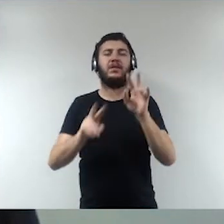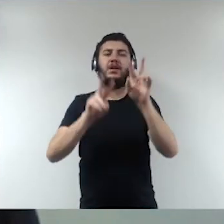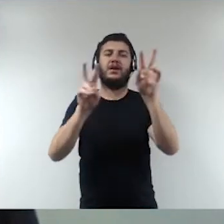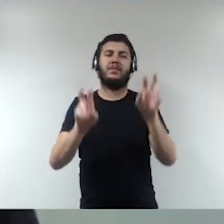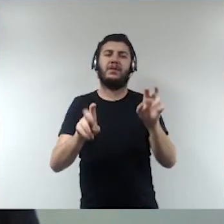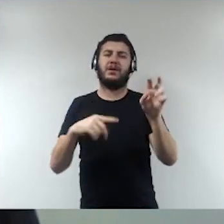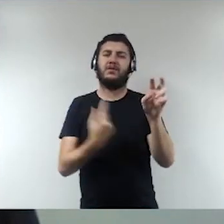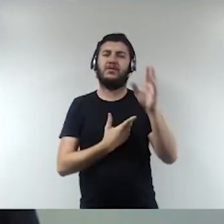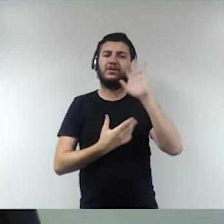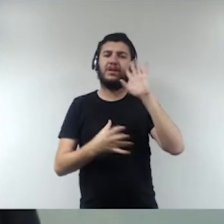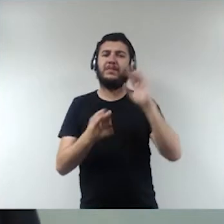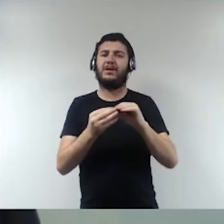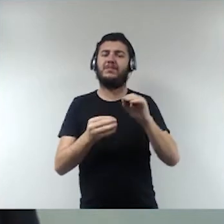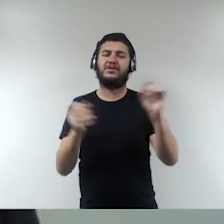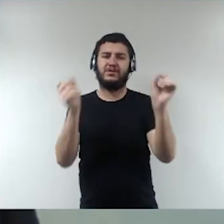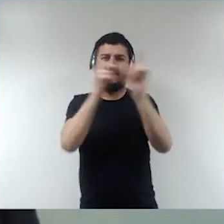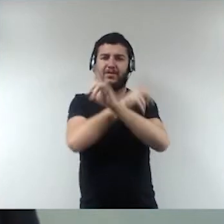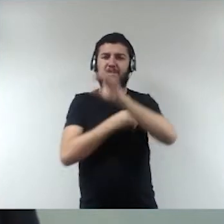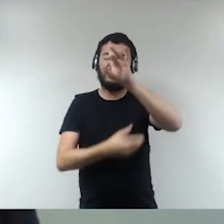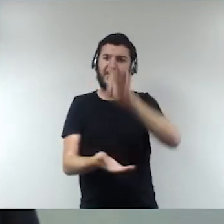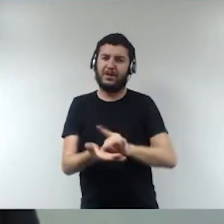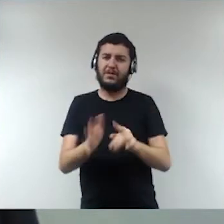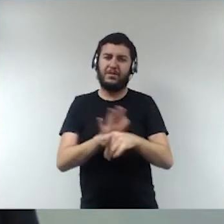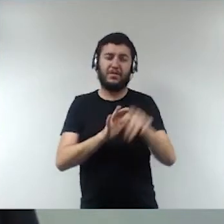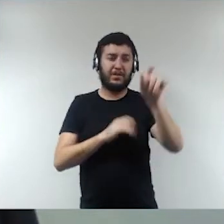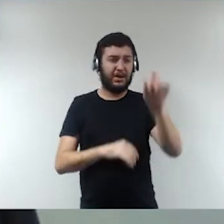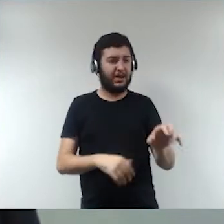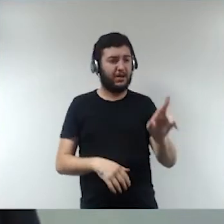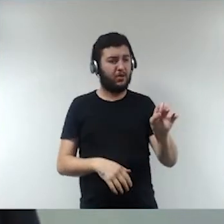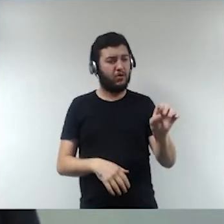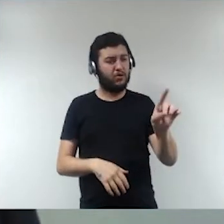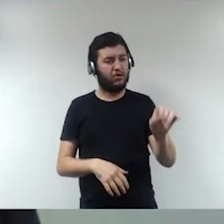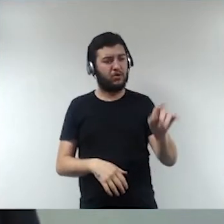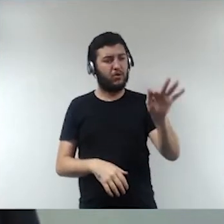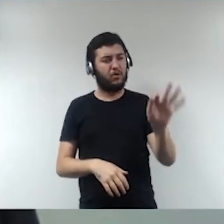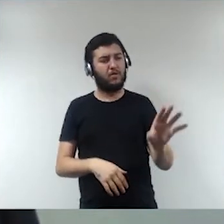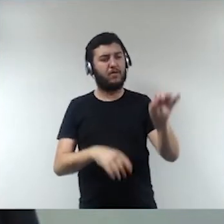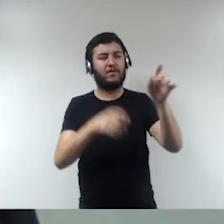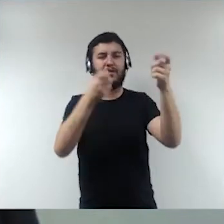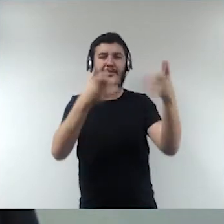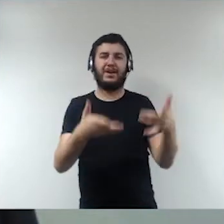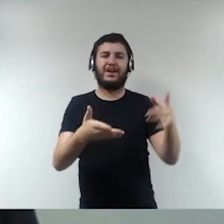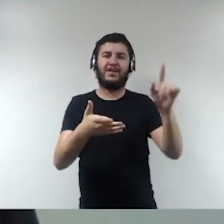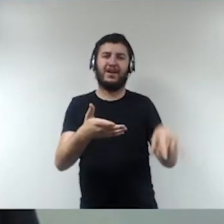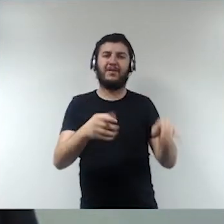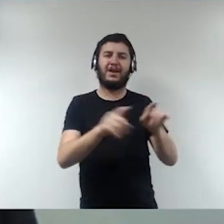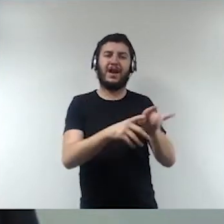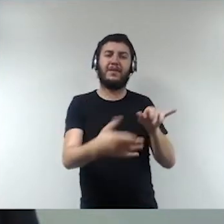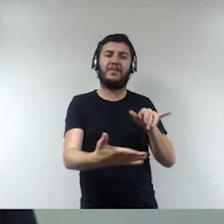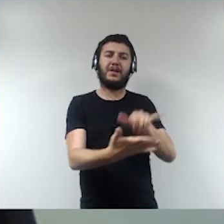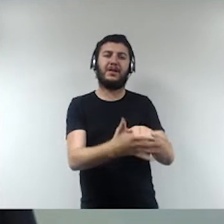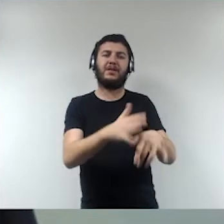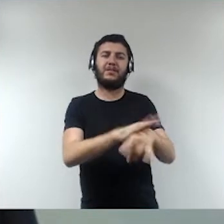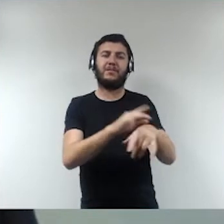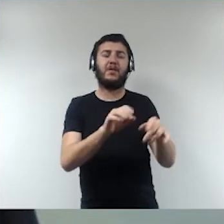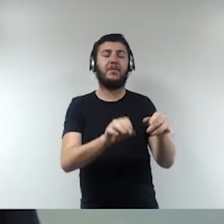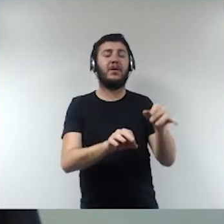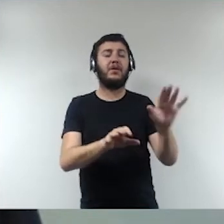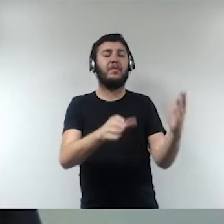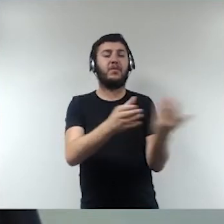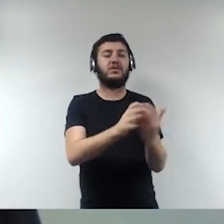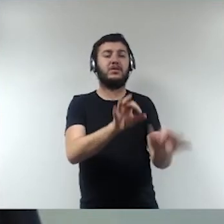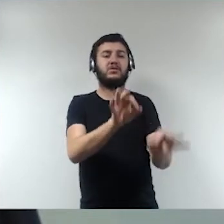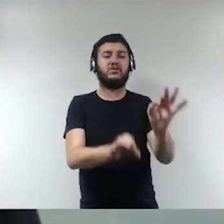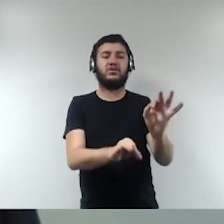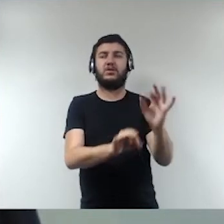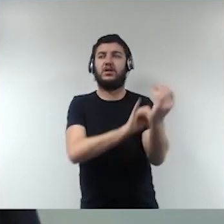temática que é difícil, e eu vi aqui Rodolfo falando sobre implantação de processo eletrônico, por exemplo, processo judicial eletrônico.